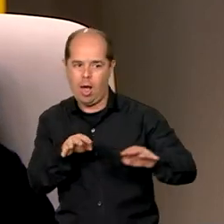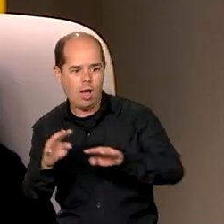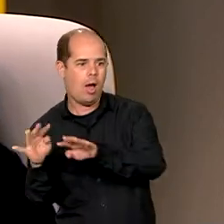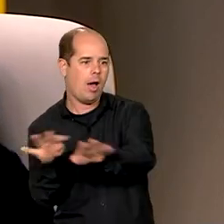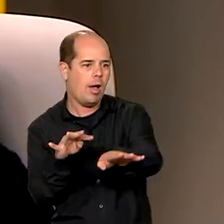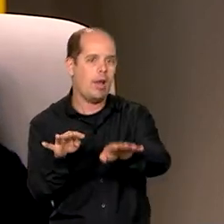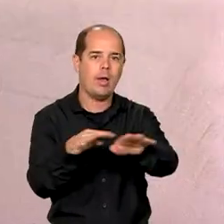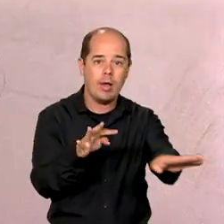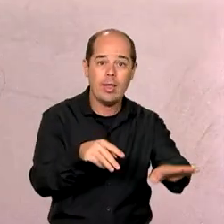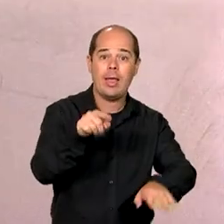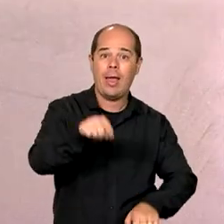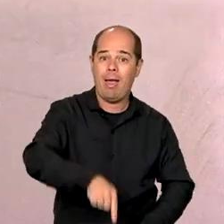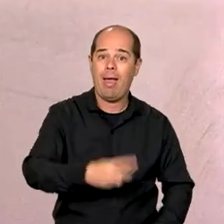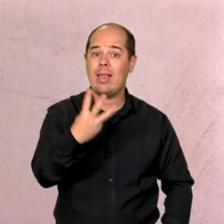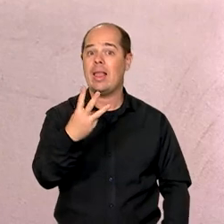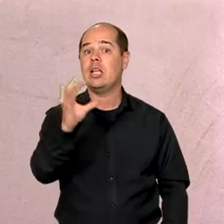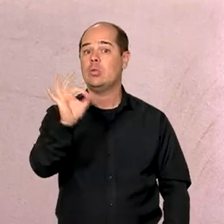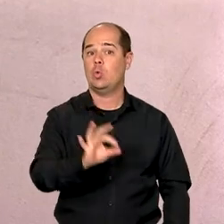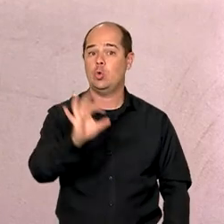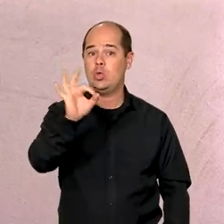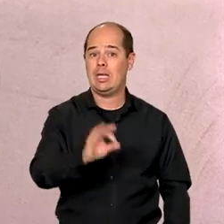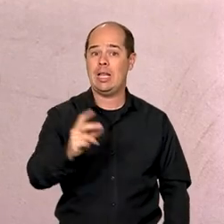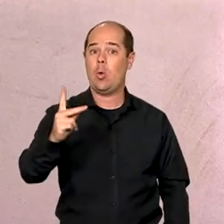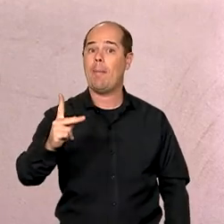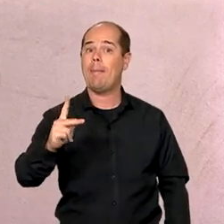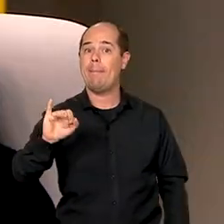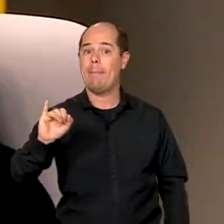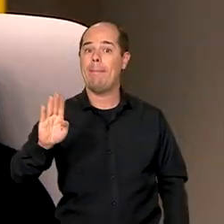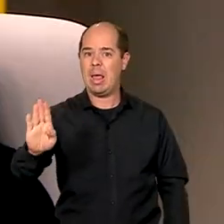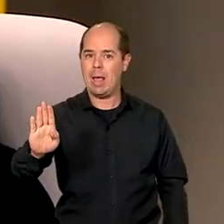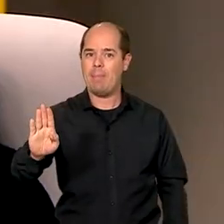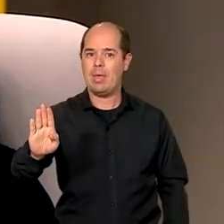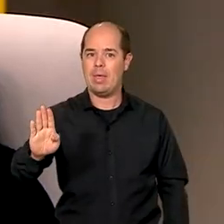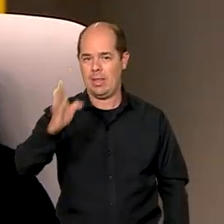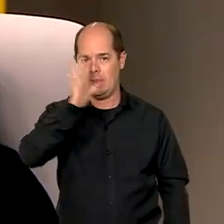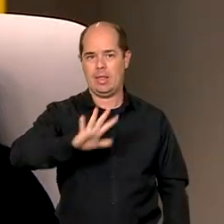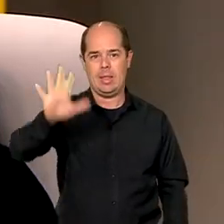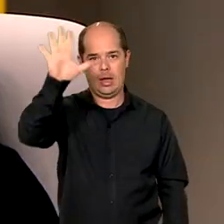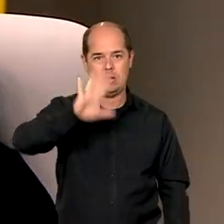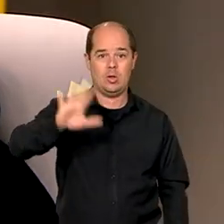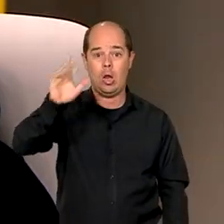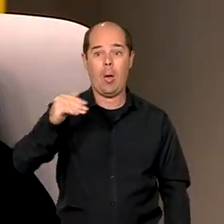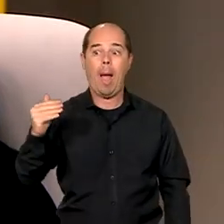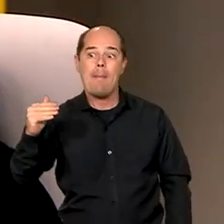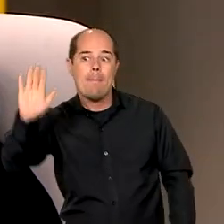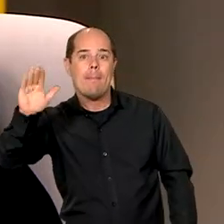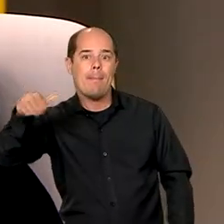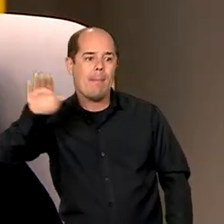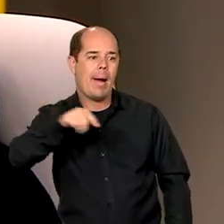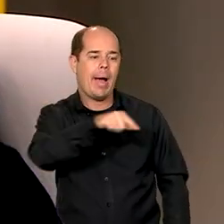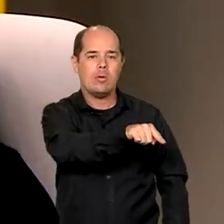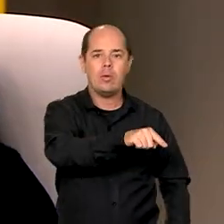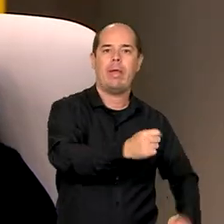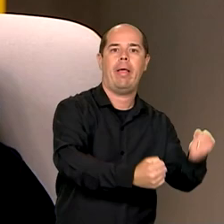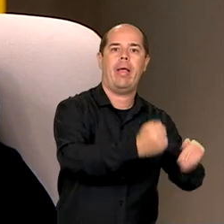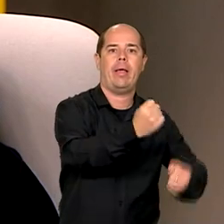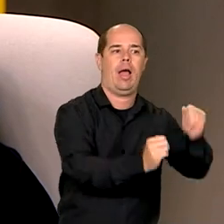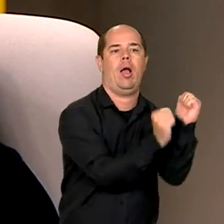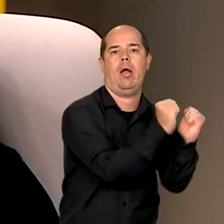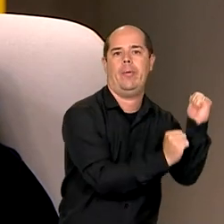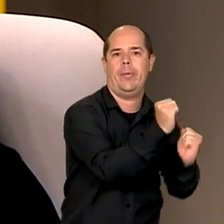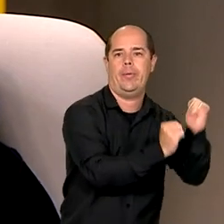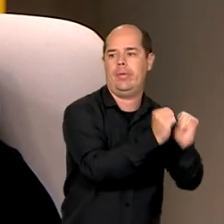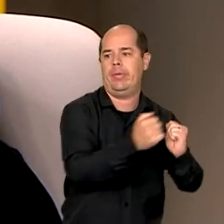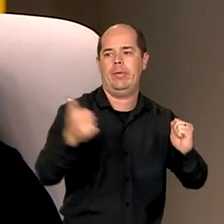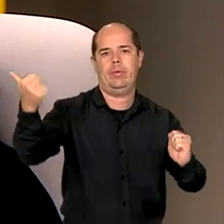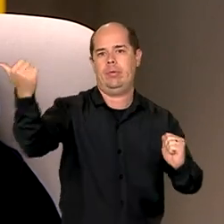3% do PIB nacional, muito maior, inclusive, do que a própria indústria automobilística. Então, a gente há de encarar a economia